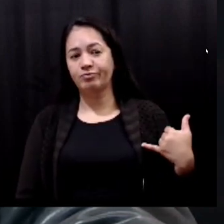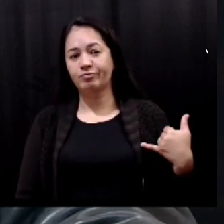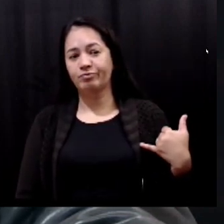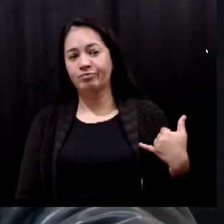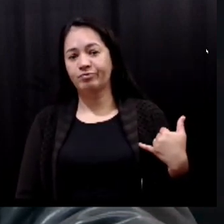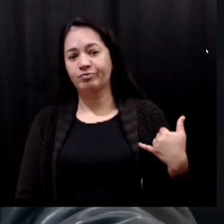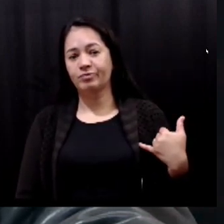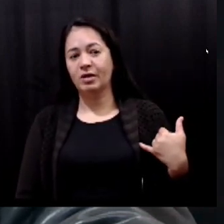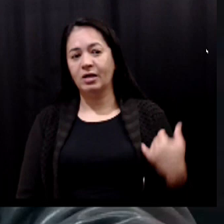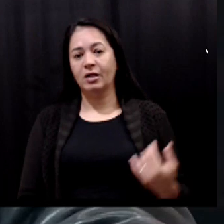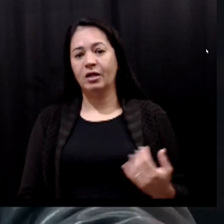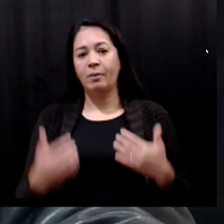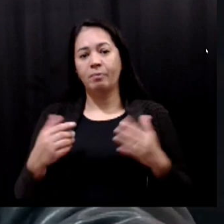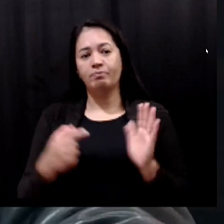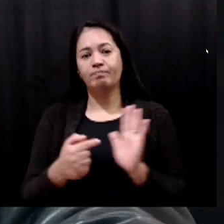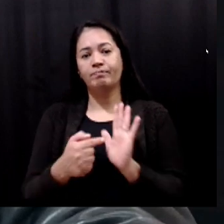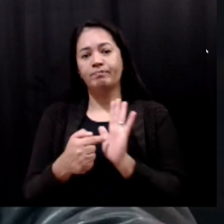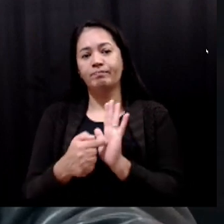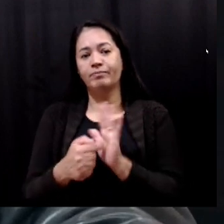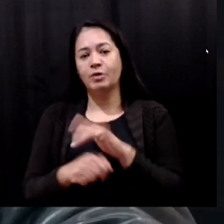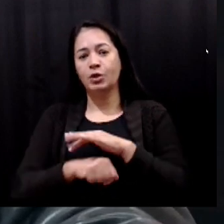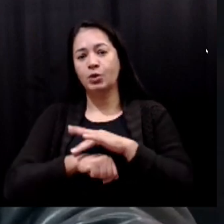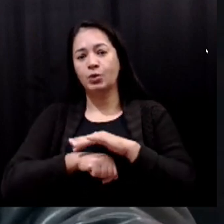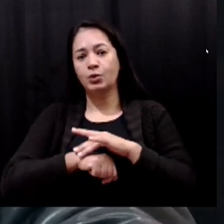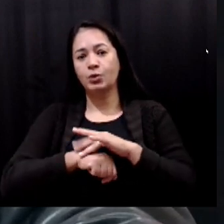manifestar doenças